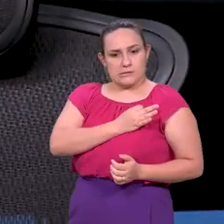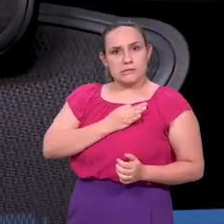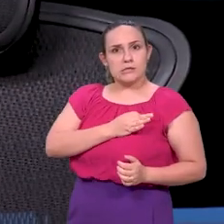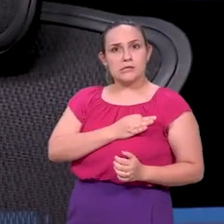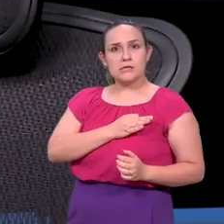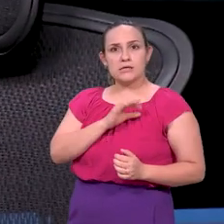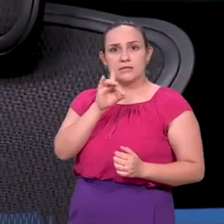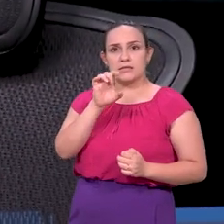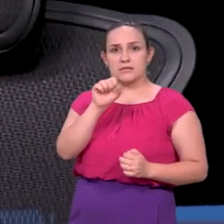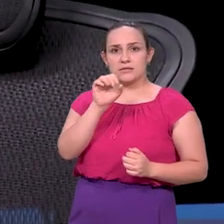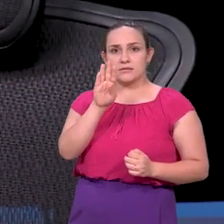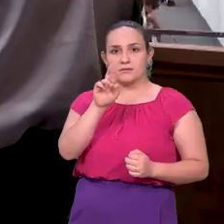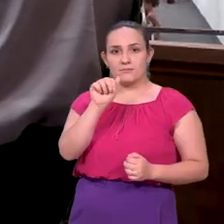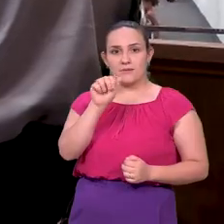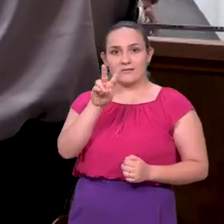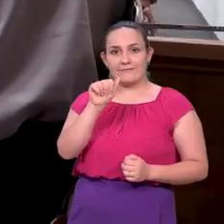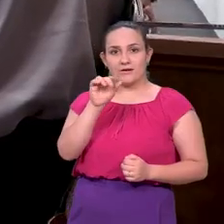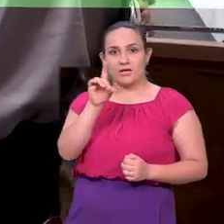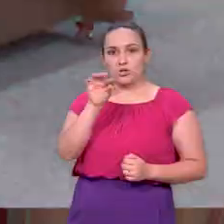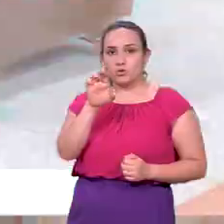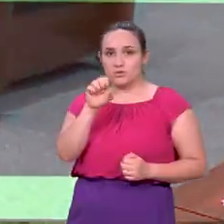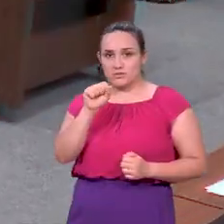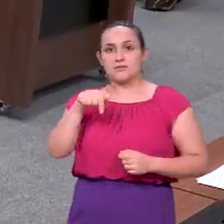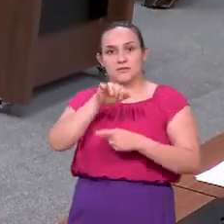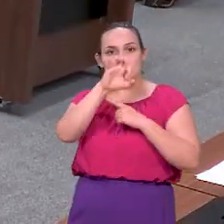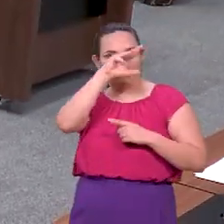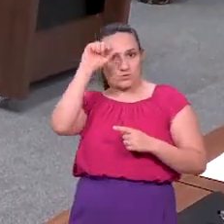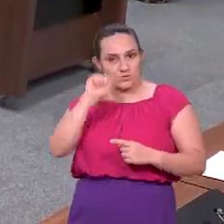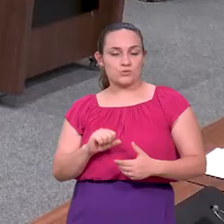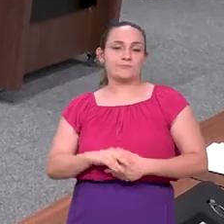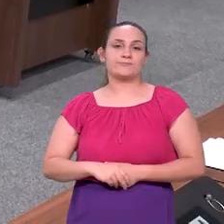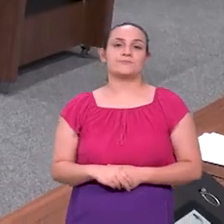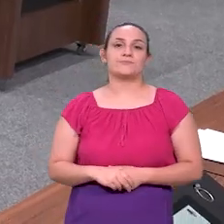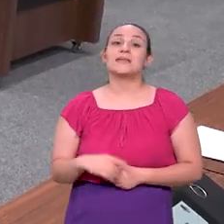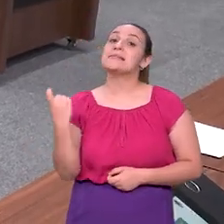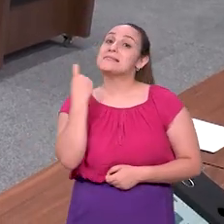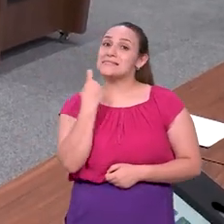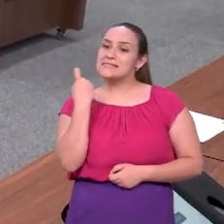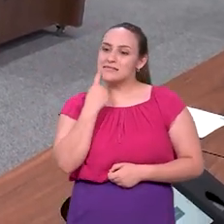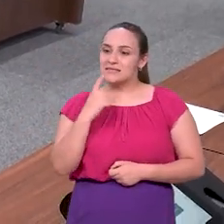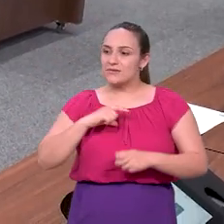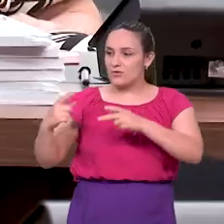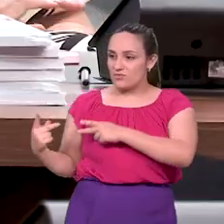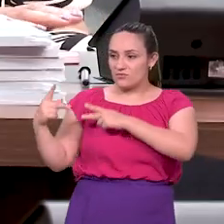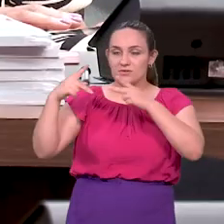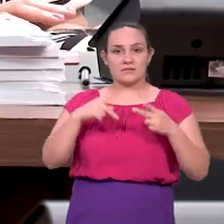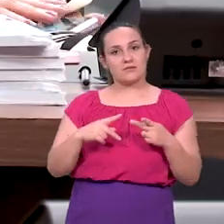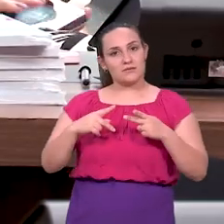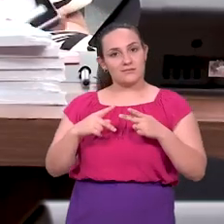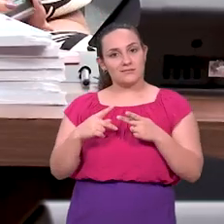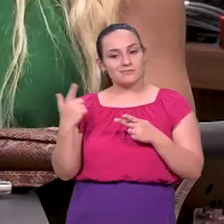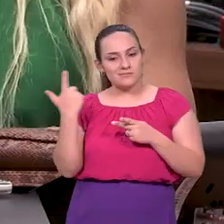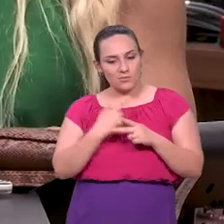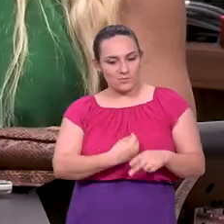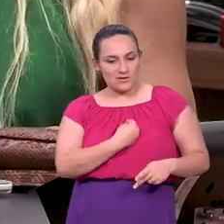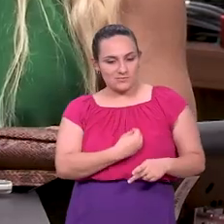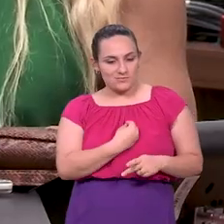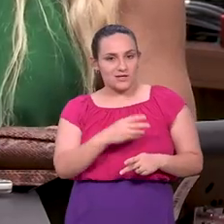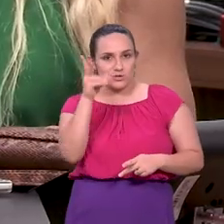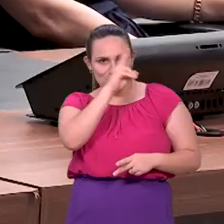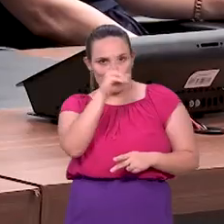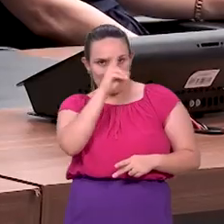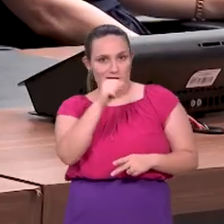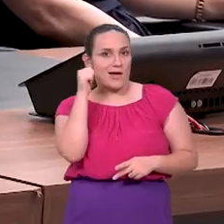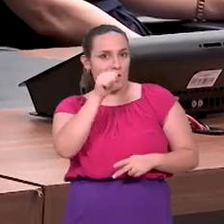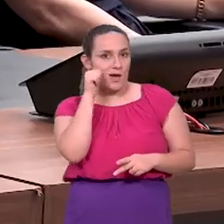desbravadores e aventureiros de Mato Grosso do Sul. E na sexta-feira, a Lemes recebeu convidados que contemplaram a bibliografia de